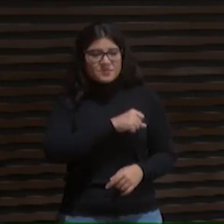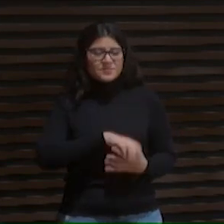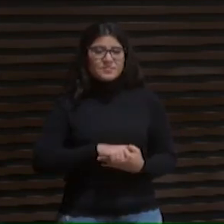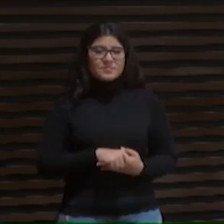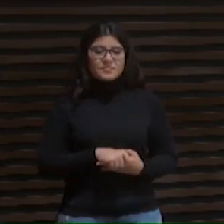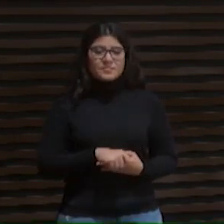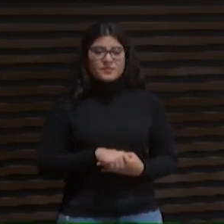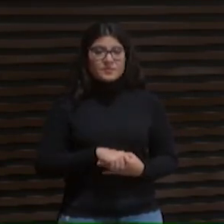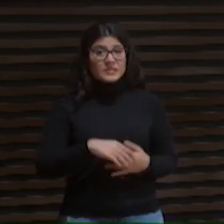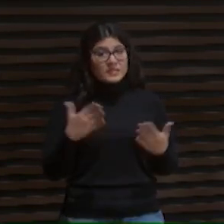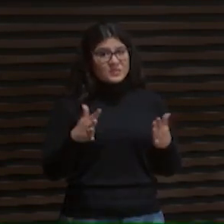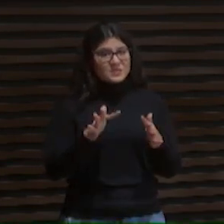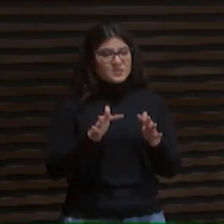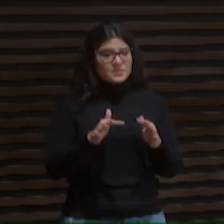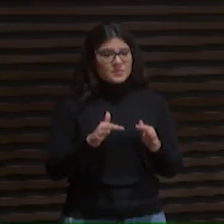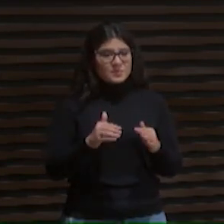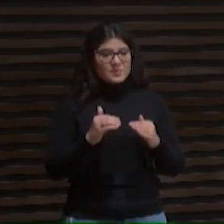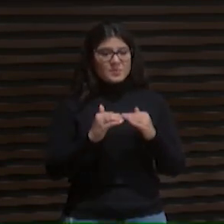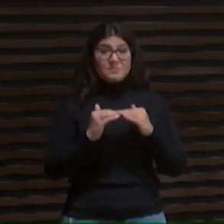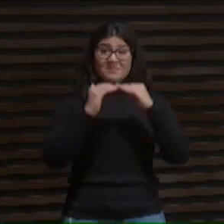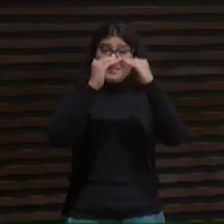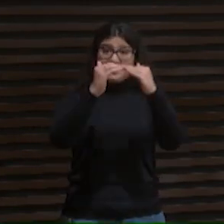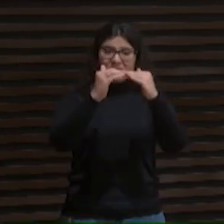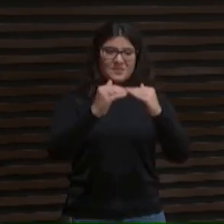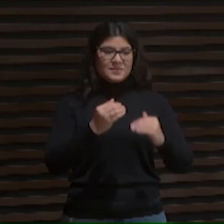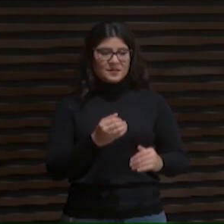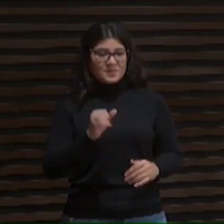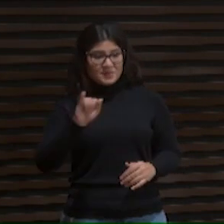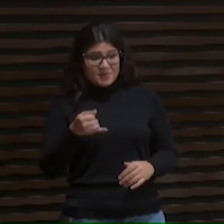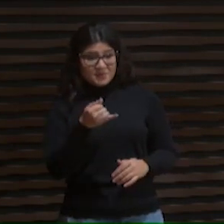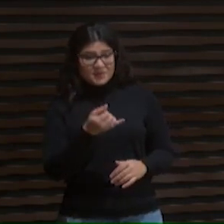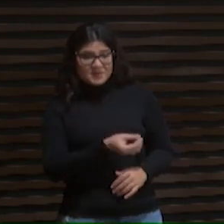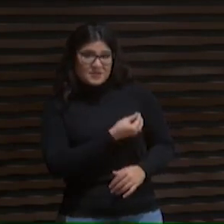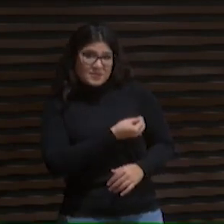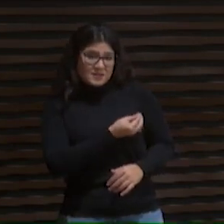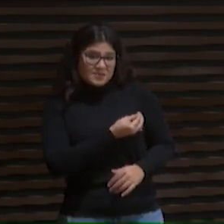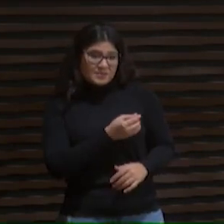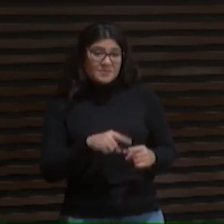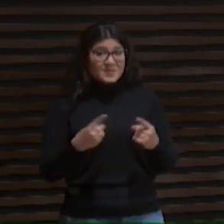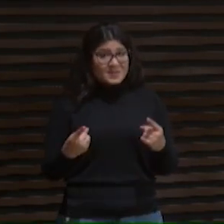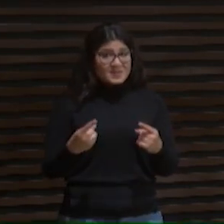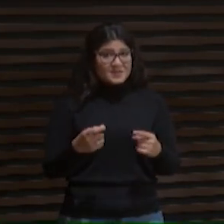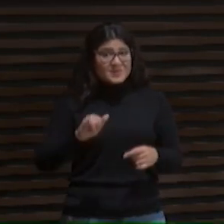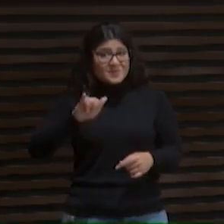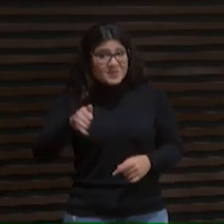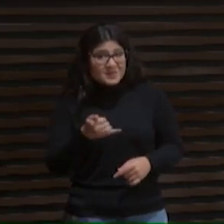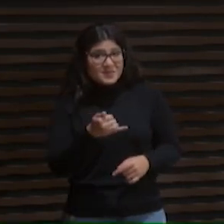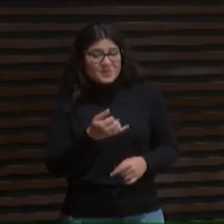a máxima é: aproveite a vida. No entanto, esse